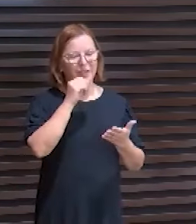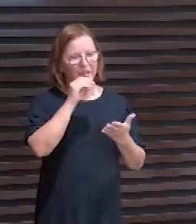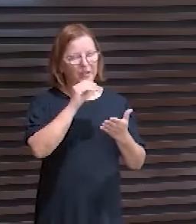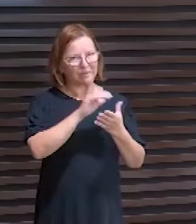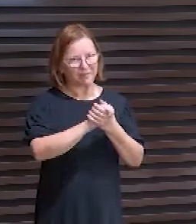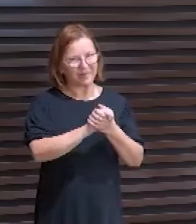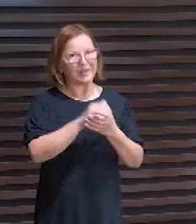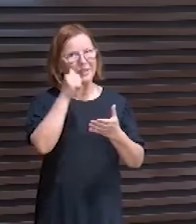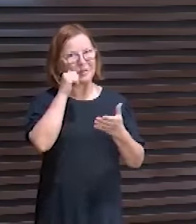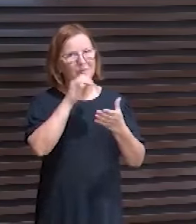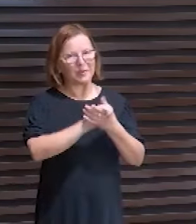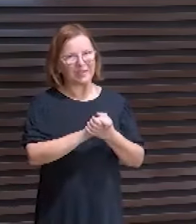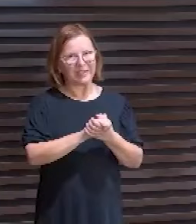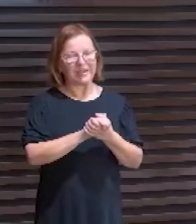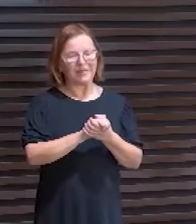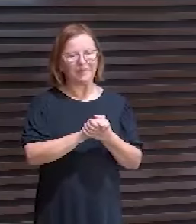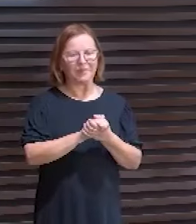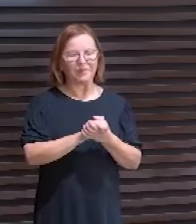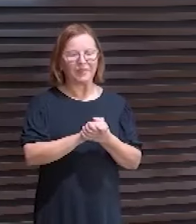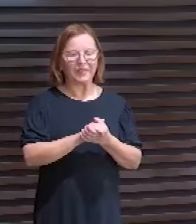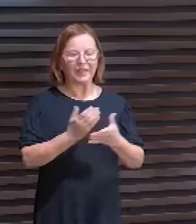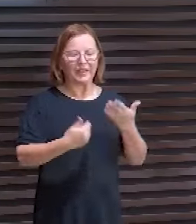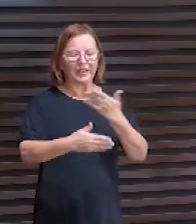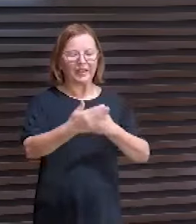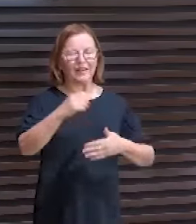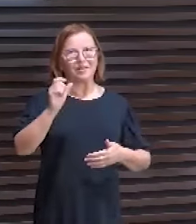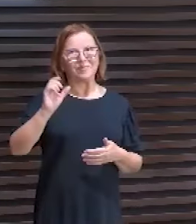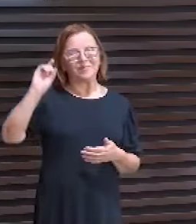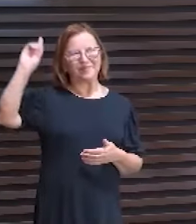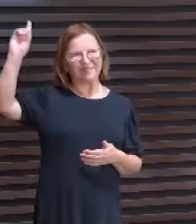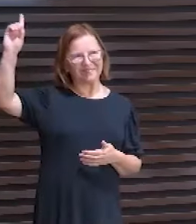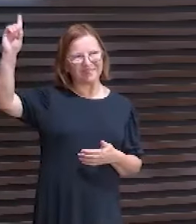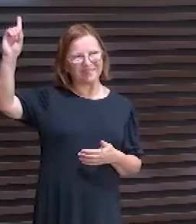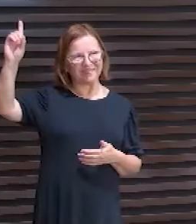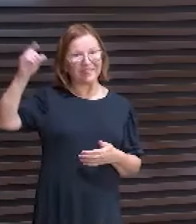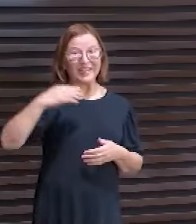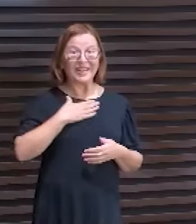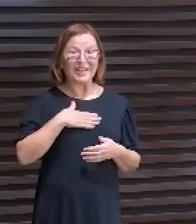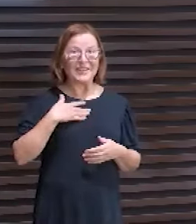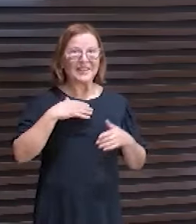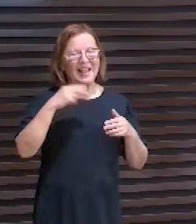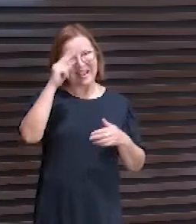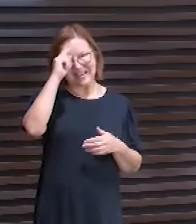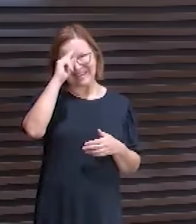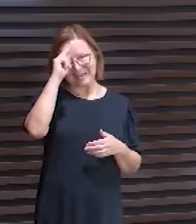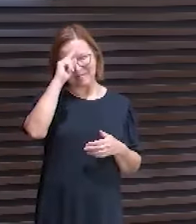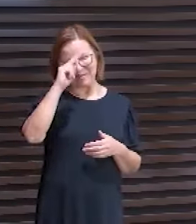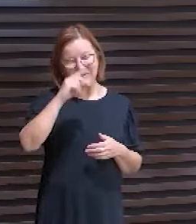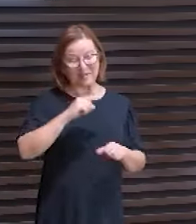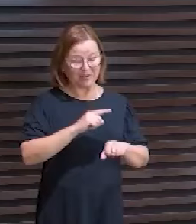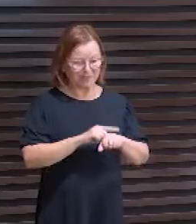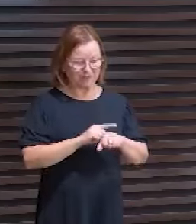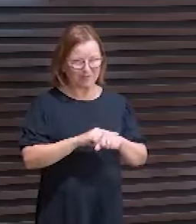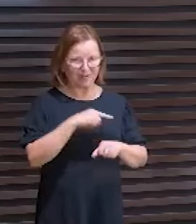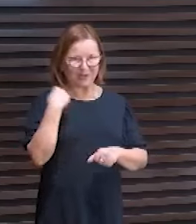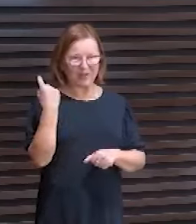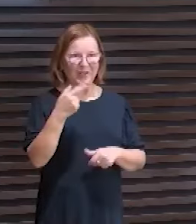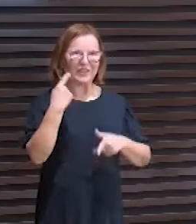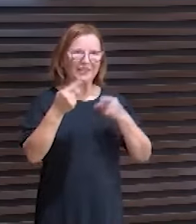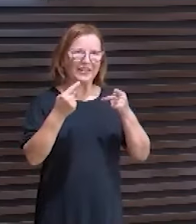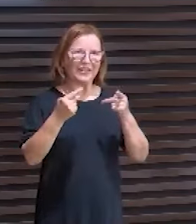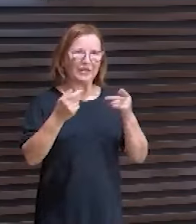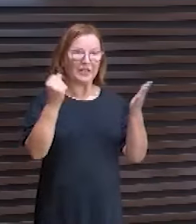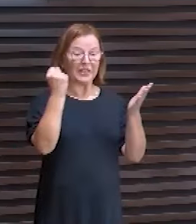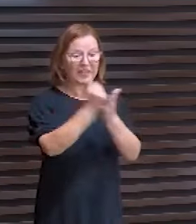da palavra de Deus eu só gostaria de lembrar que quando a gente fala de crucificação do